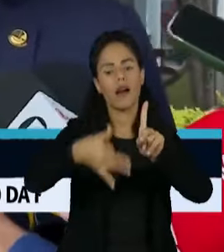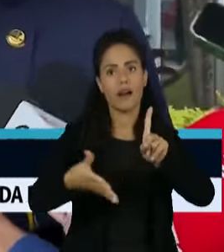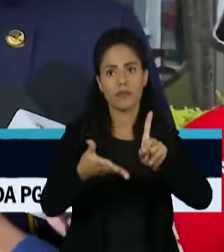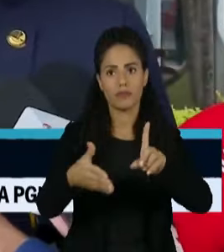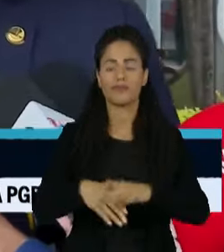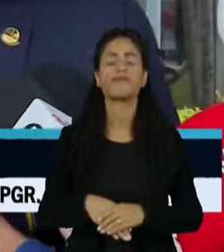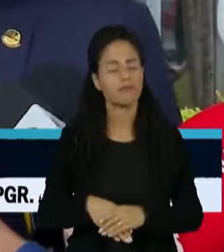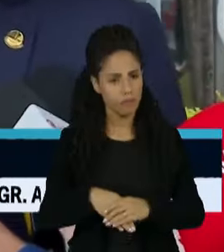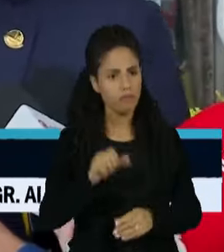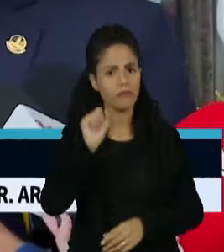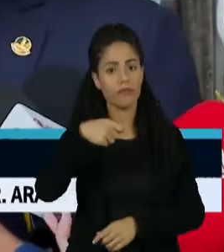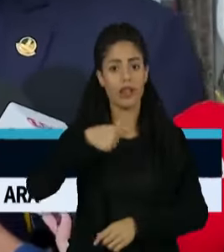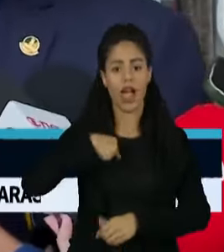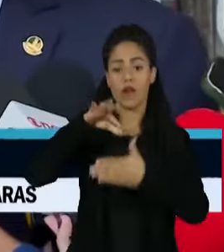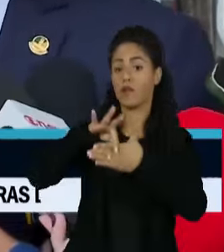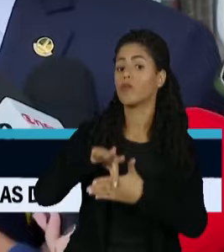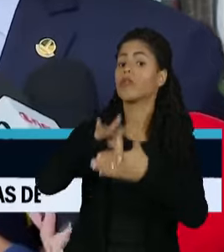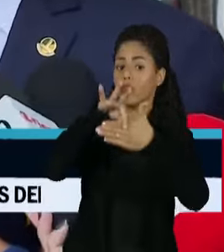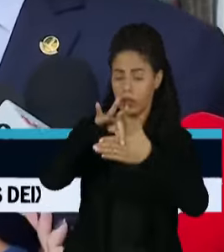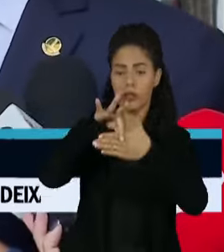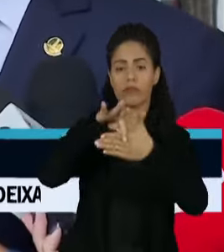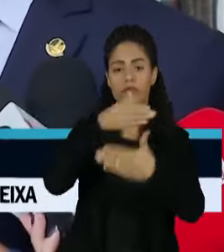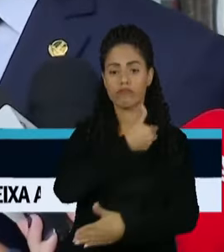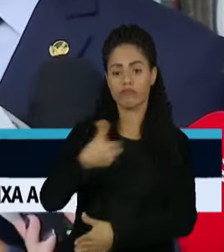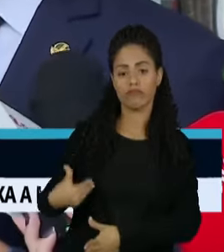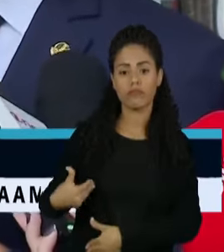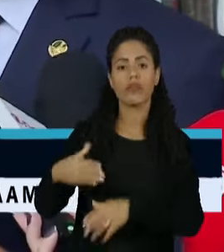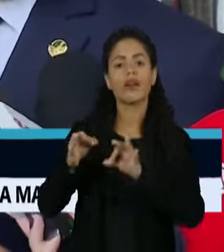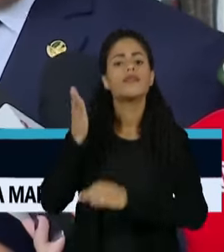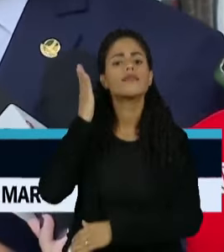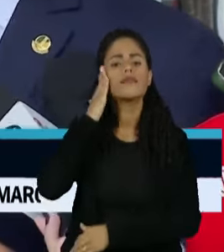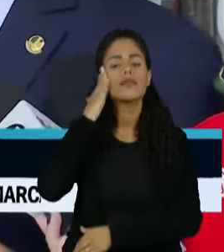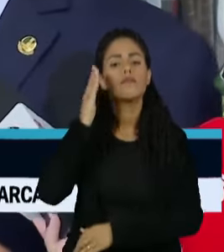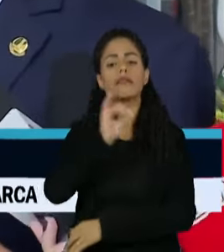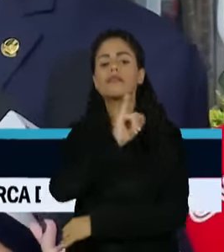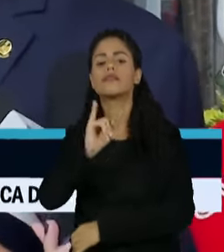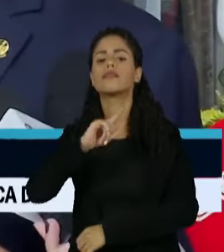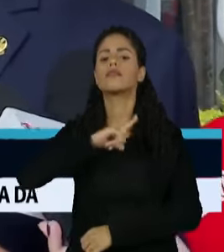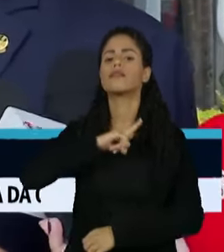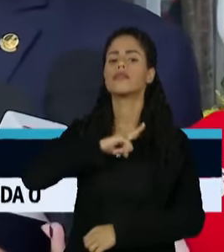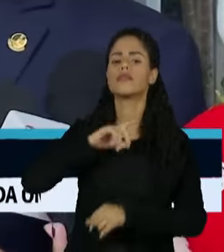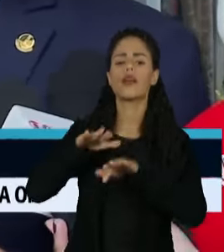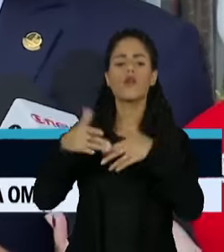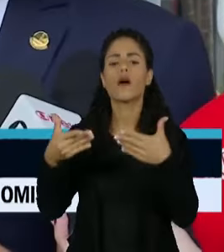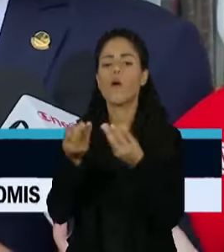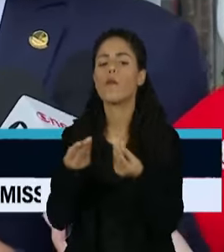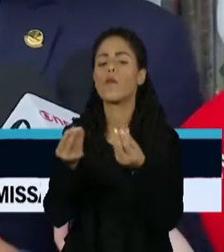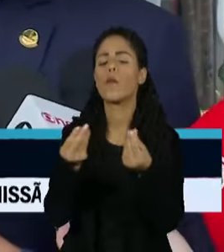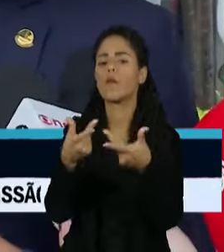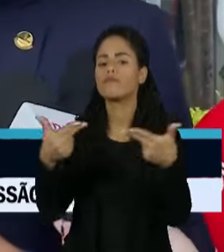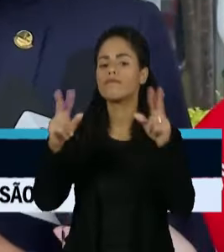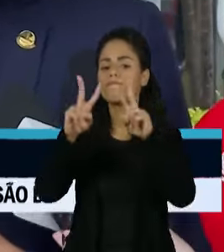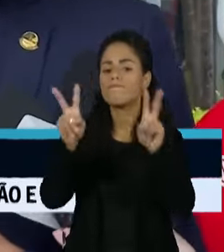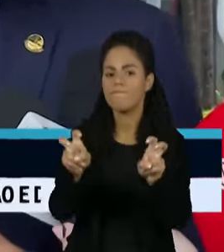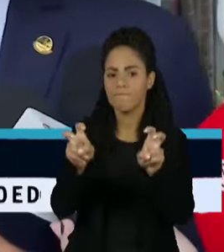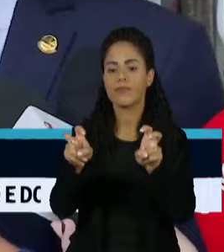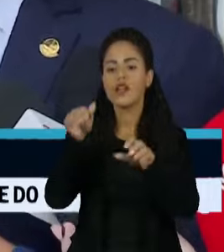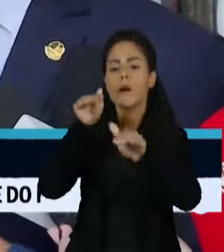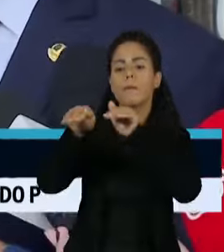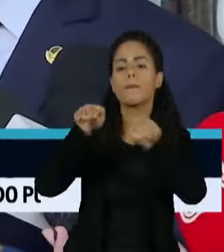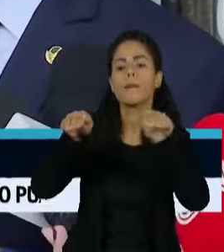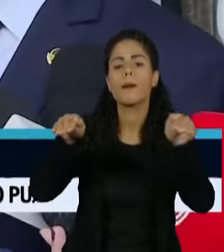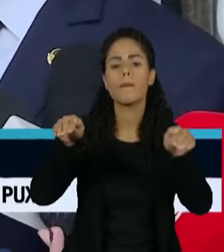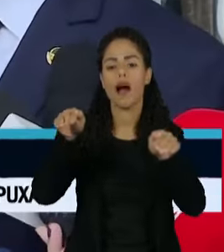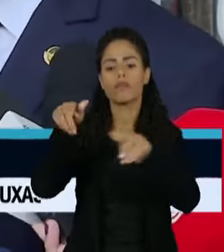minha atribuição de líder do governo no Congresso, né, saber se existia alguma sensibilidade sobre eventuais convocações.